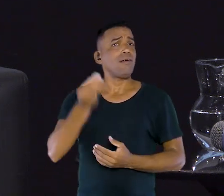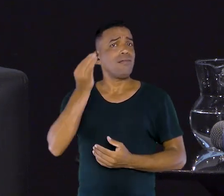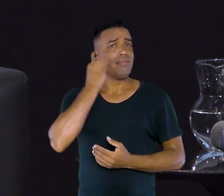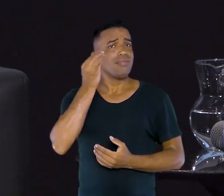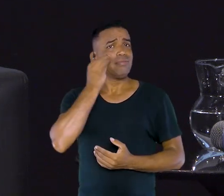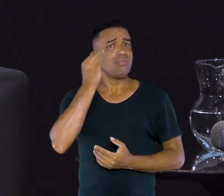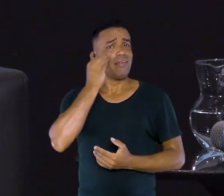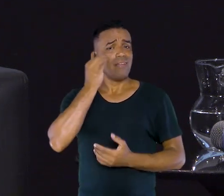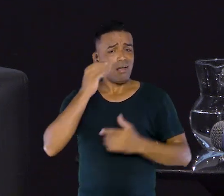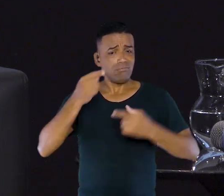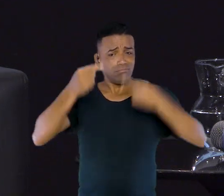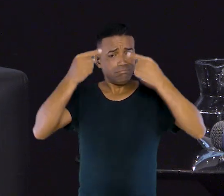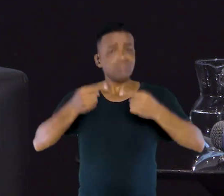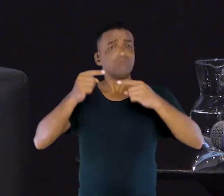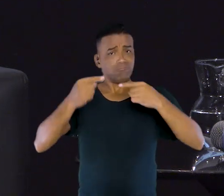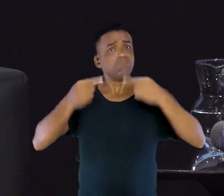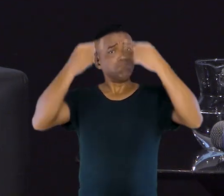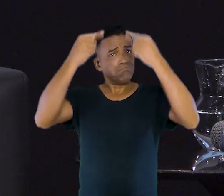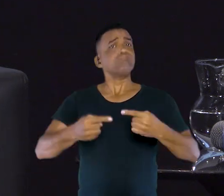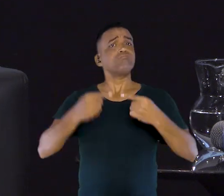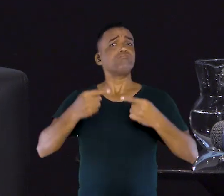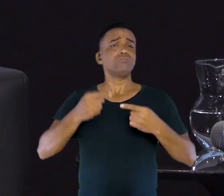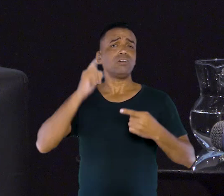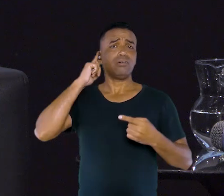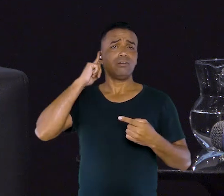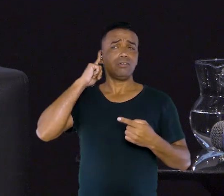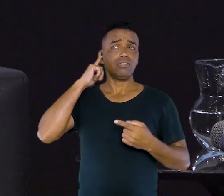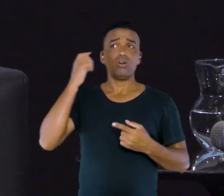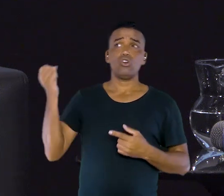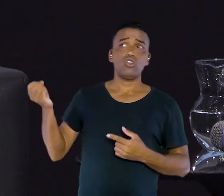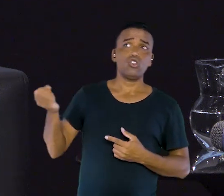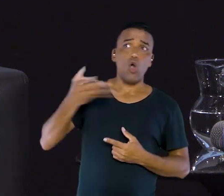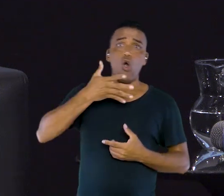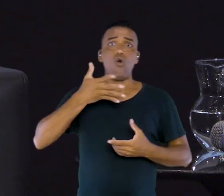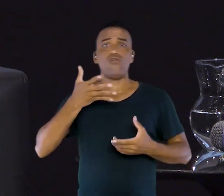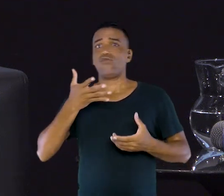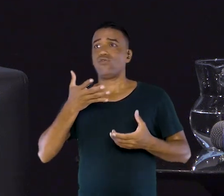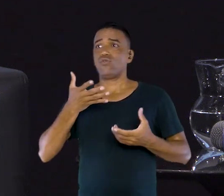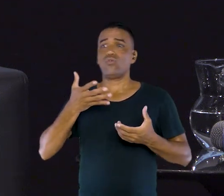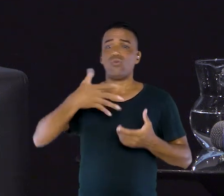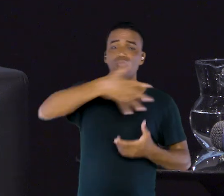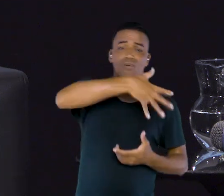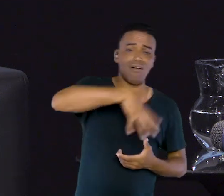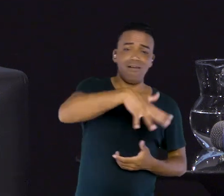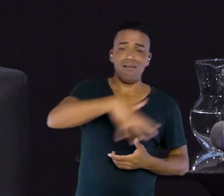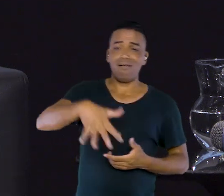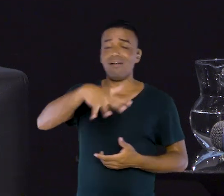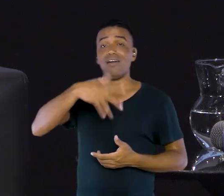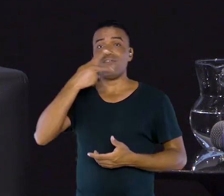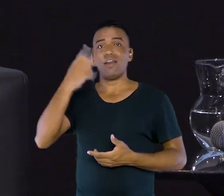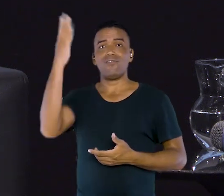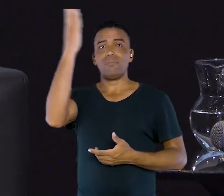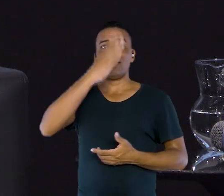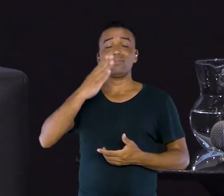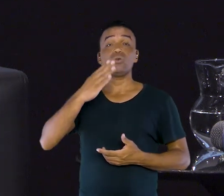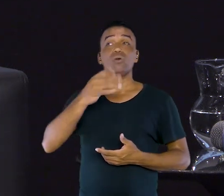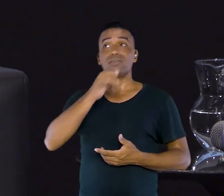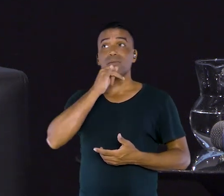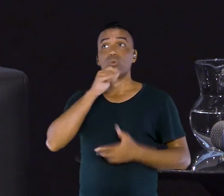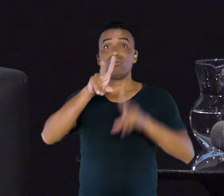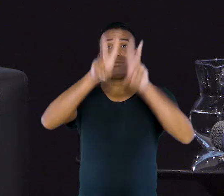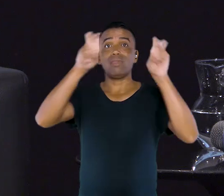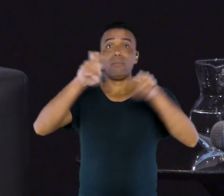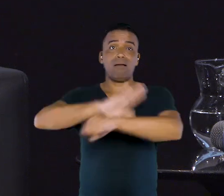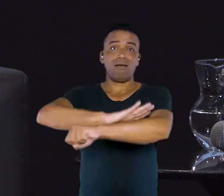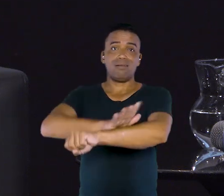Para tentar, né, reagir ao que estava acontecendo. Então, novas redes, eu acho que a gente ganhou. A gente não falava no Brasil sobre racismo,